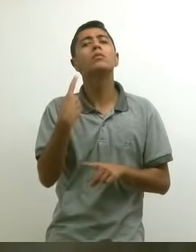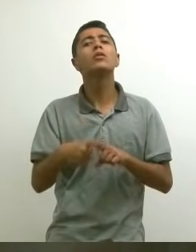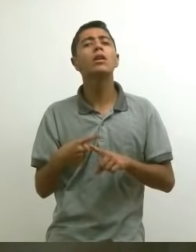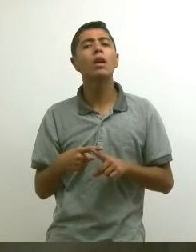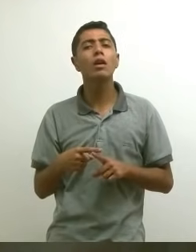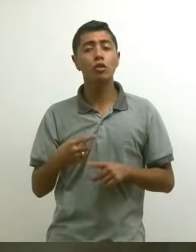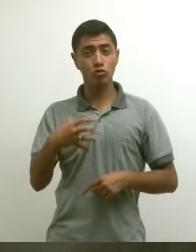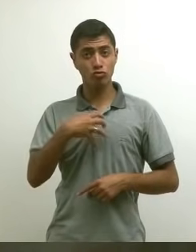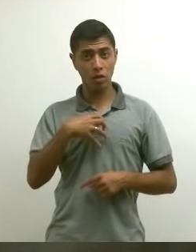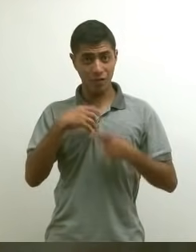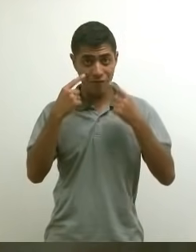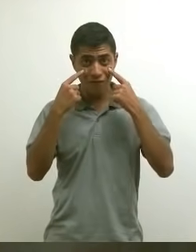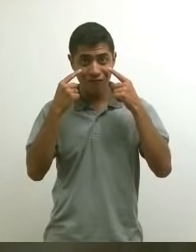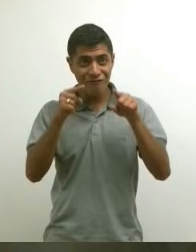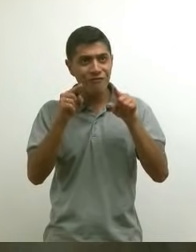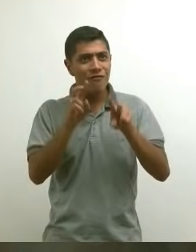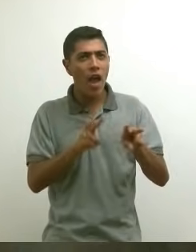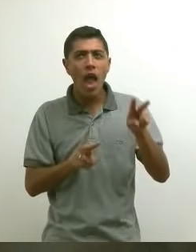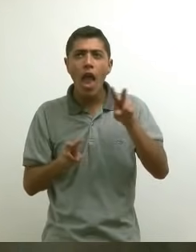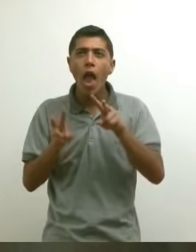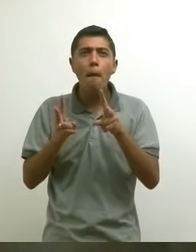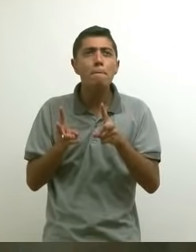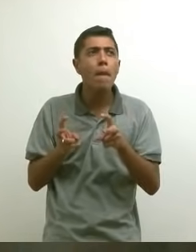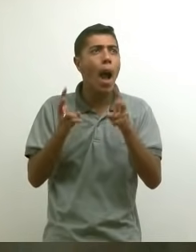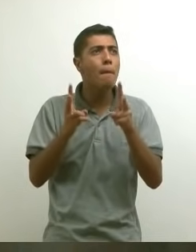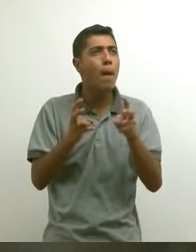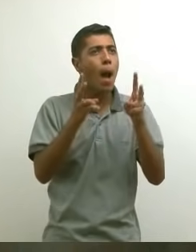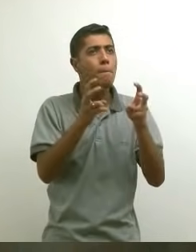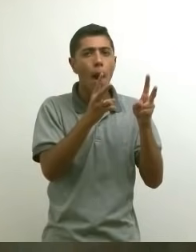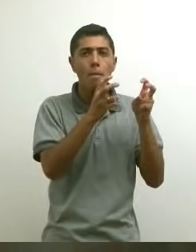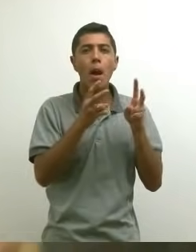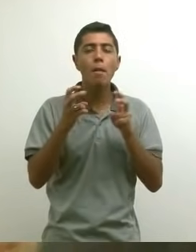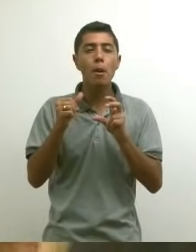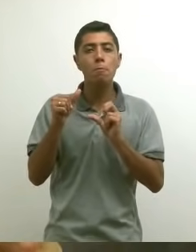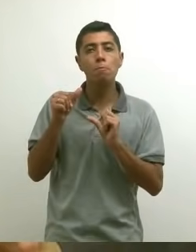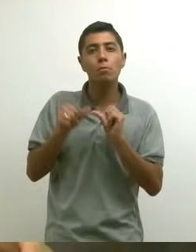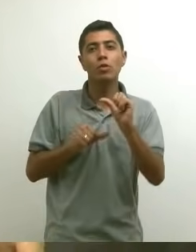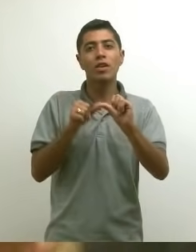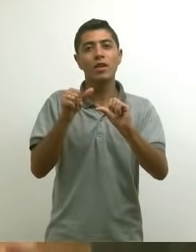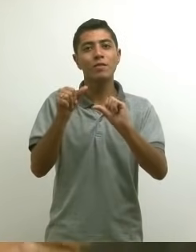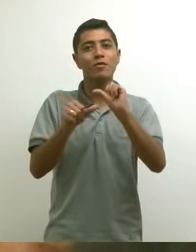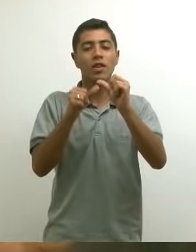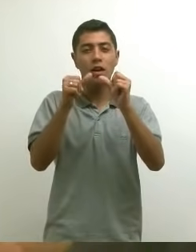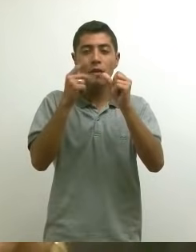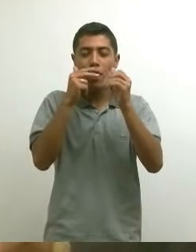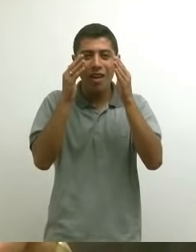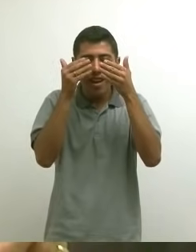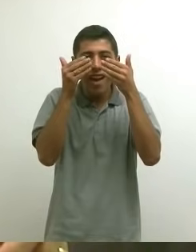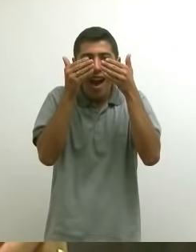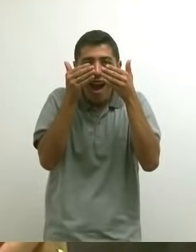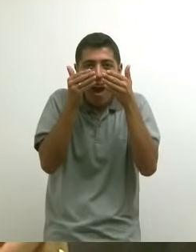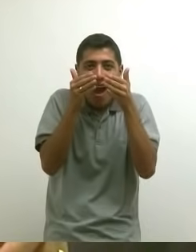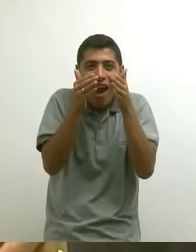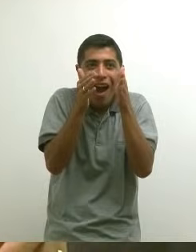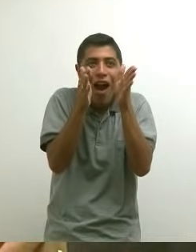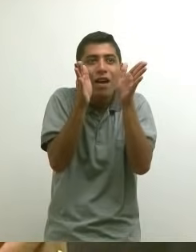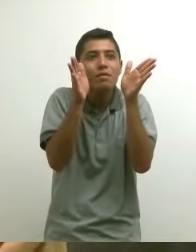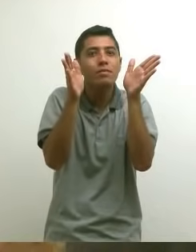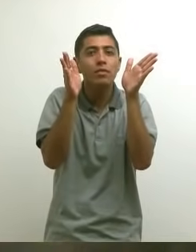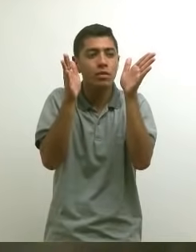olhar e da mudança de expansão essa expansão do olhar tem que ser baseada em